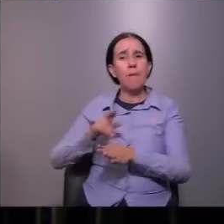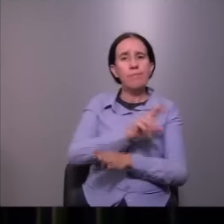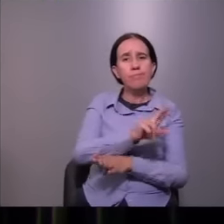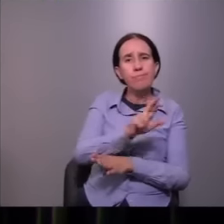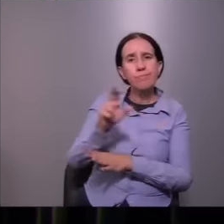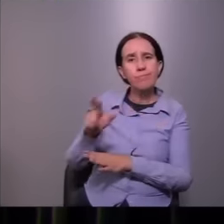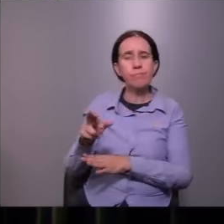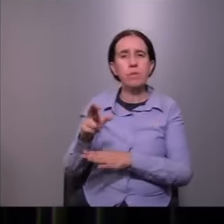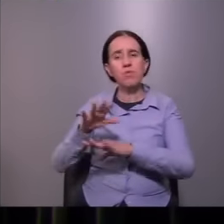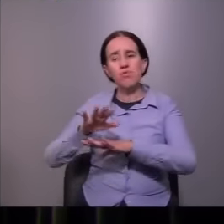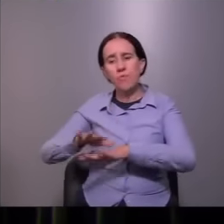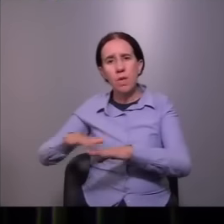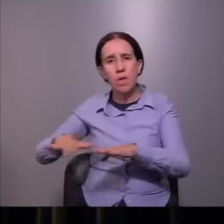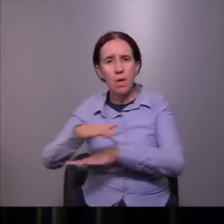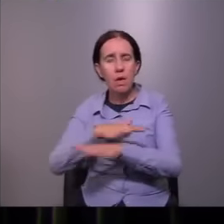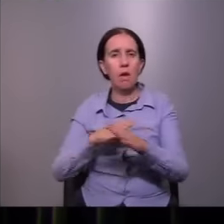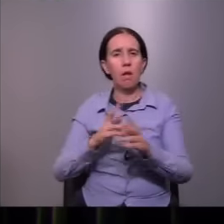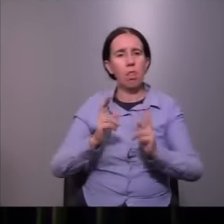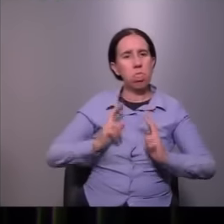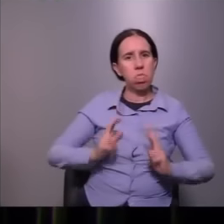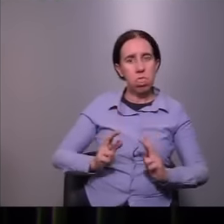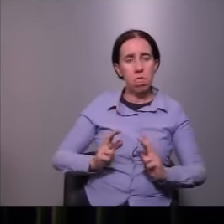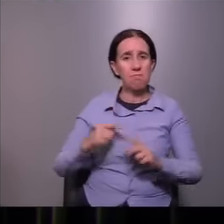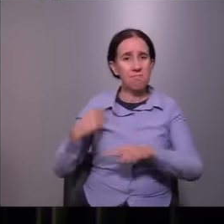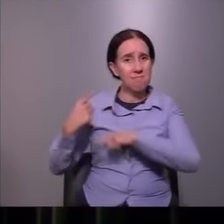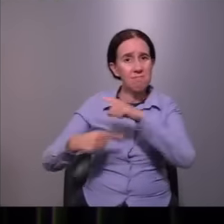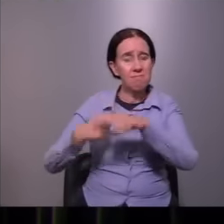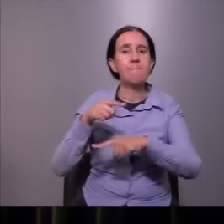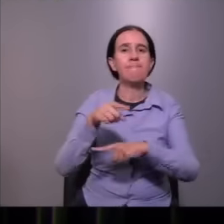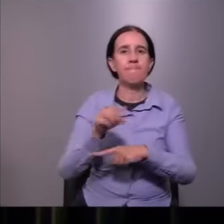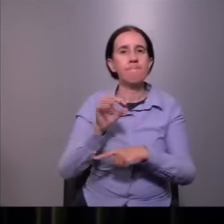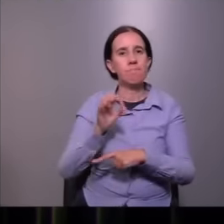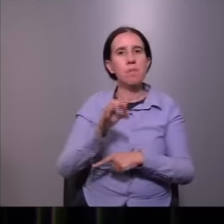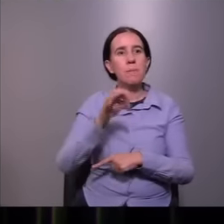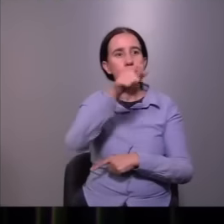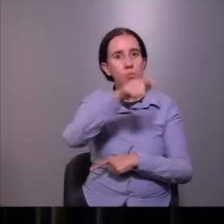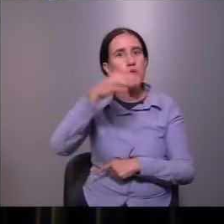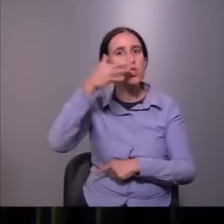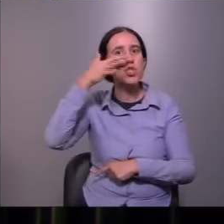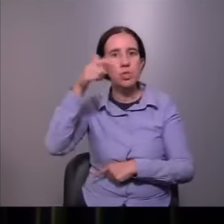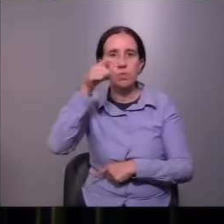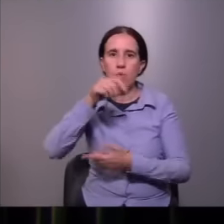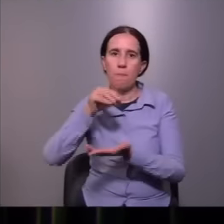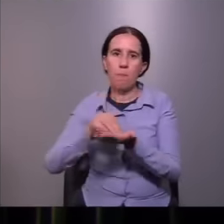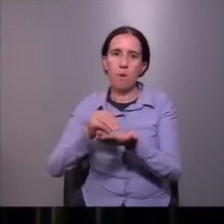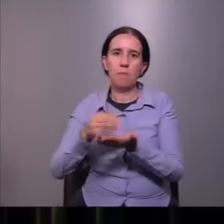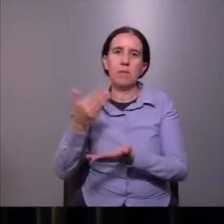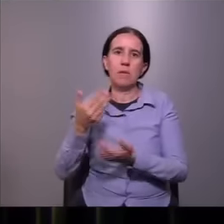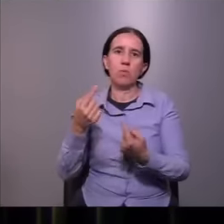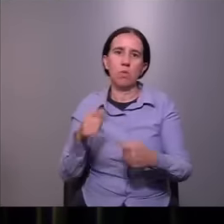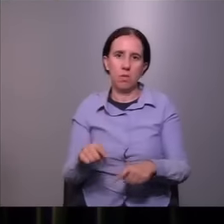vivências de uma sociedade em caminho entre o nomadismo, a ruralidade e a sedentarização,